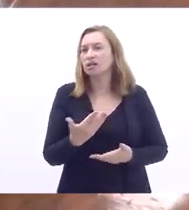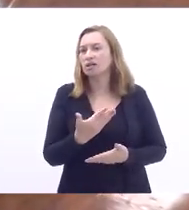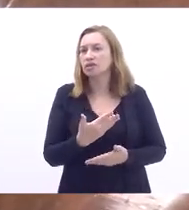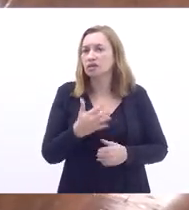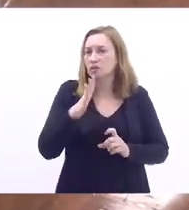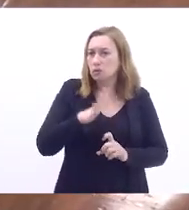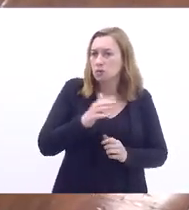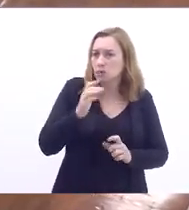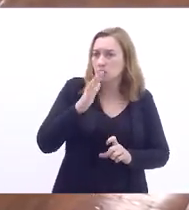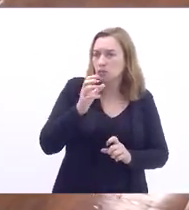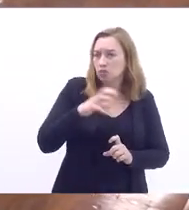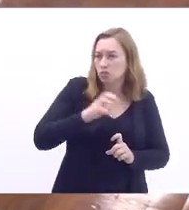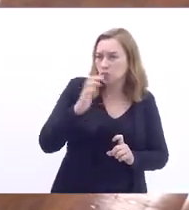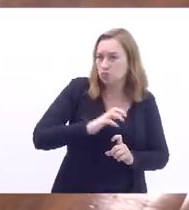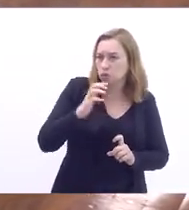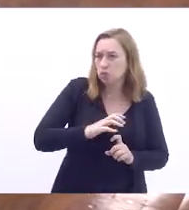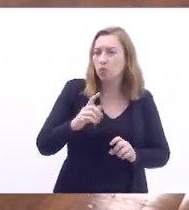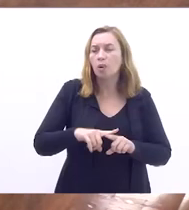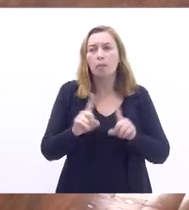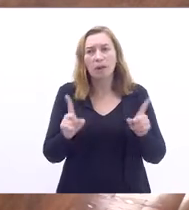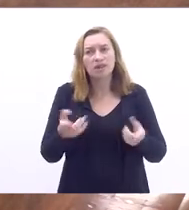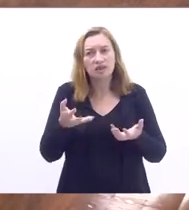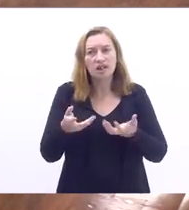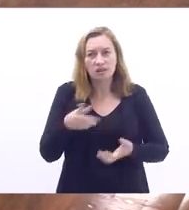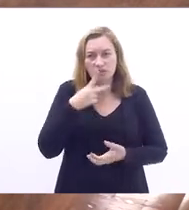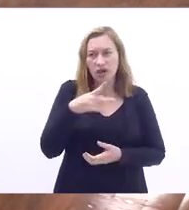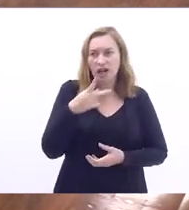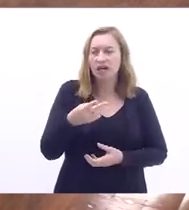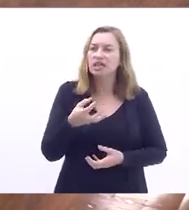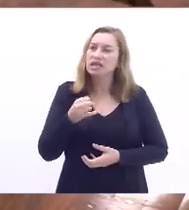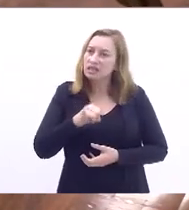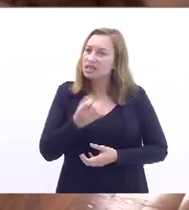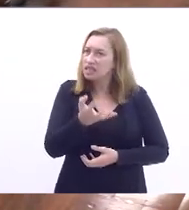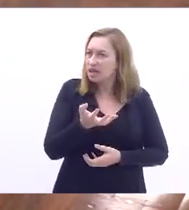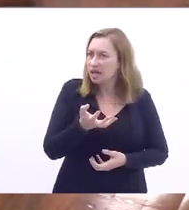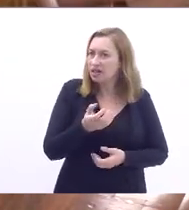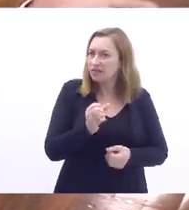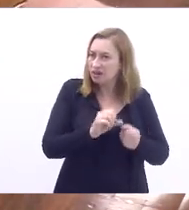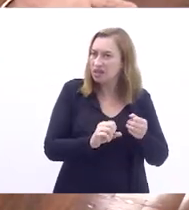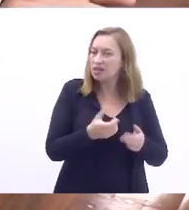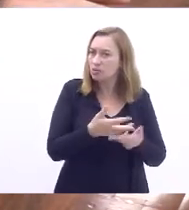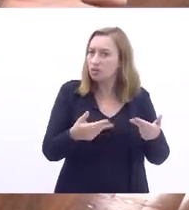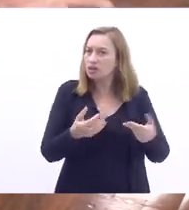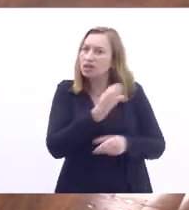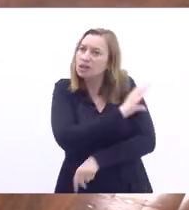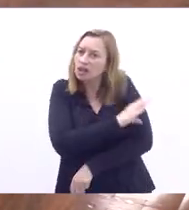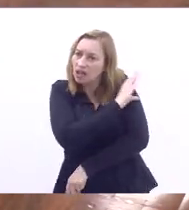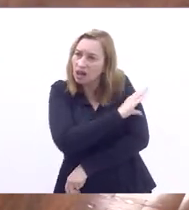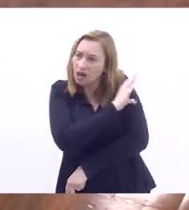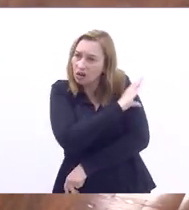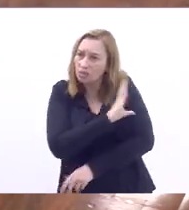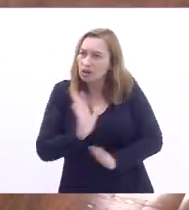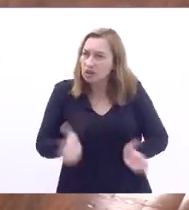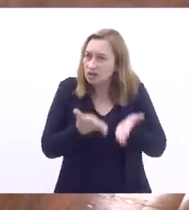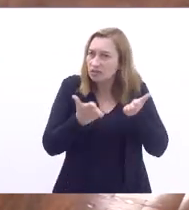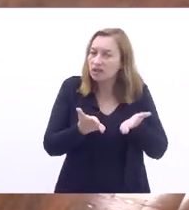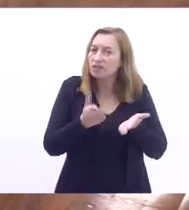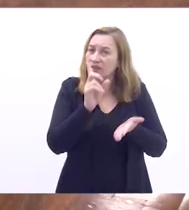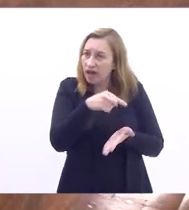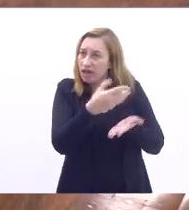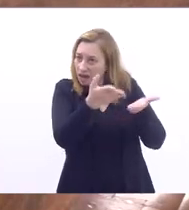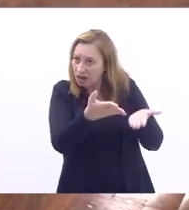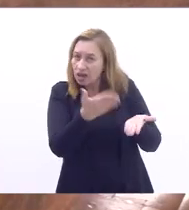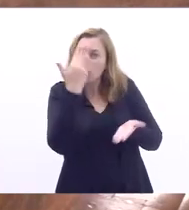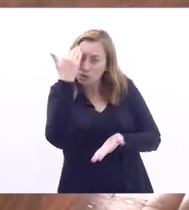nos impõe mas quero dizer o seguinte se querem fazer alguma coisa lá em Campo se a iniciativa foi